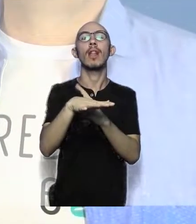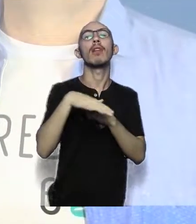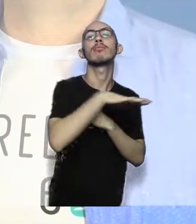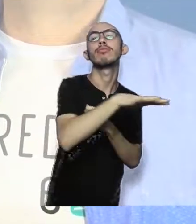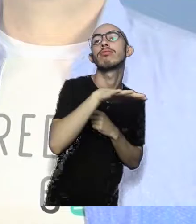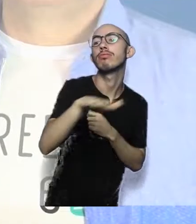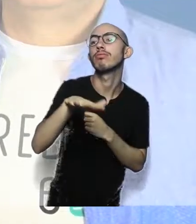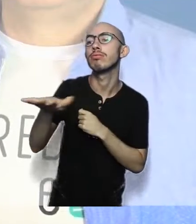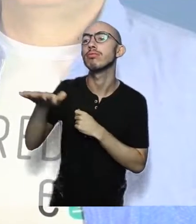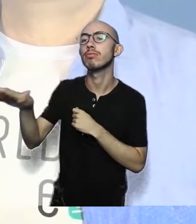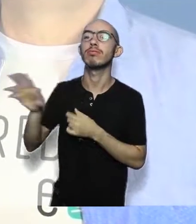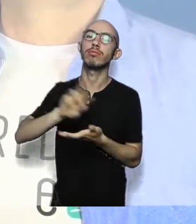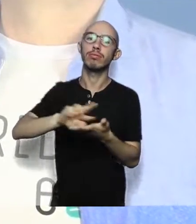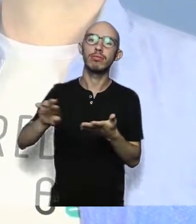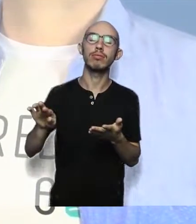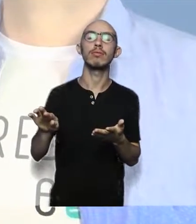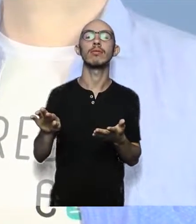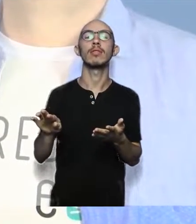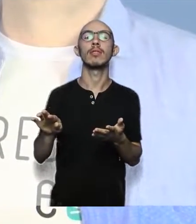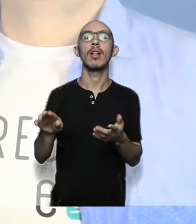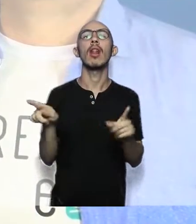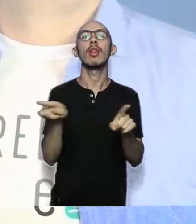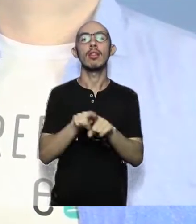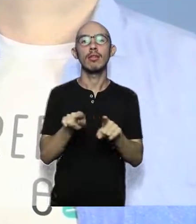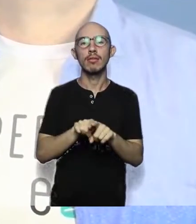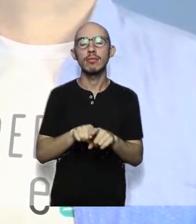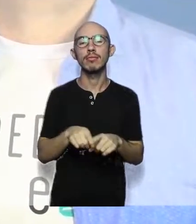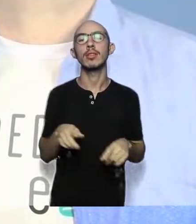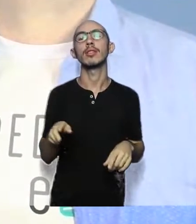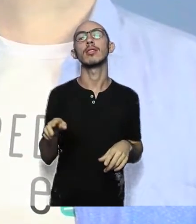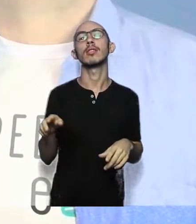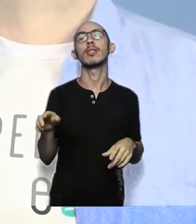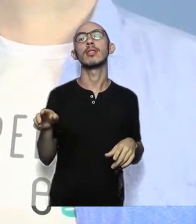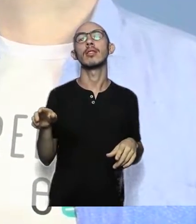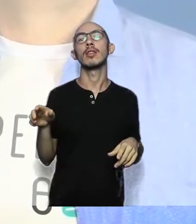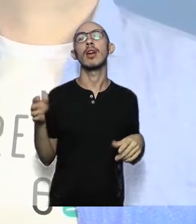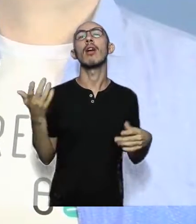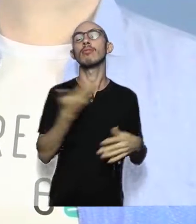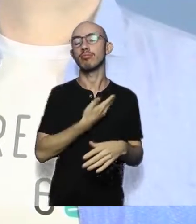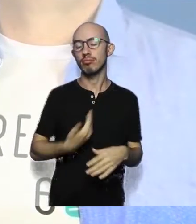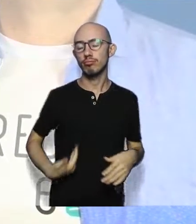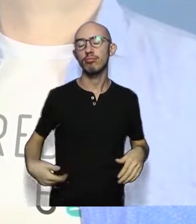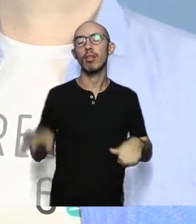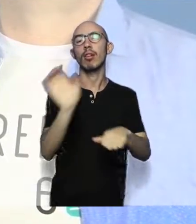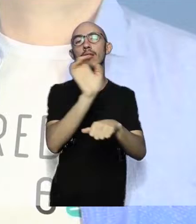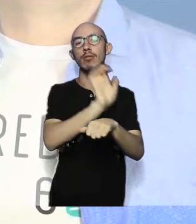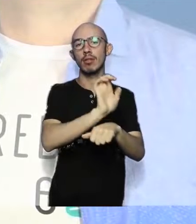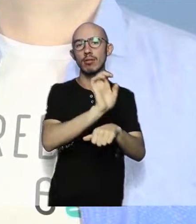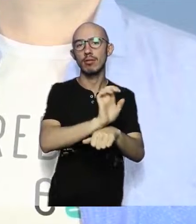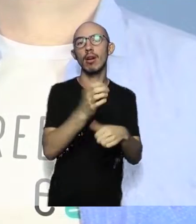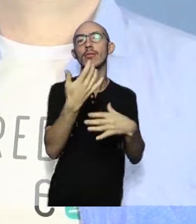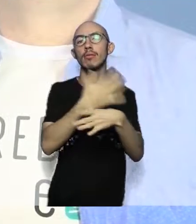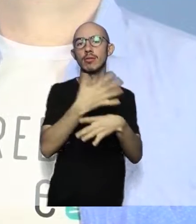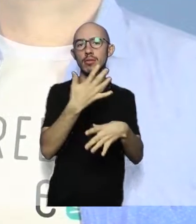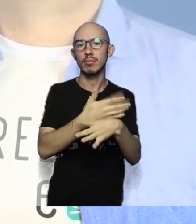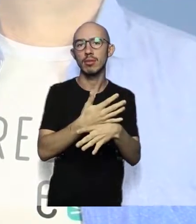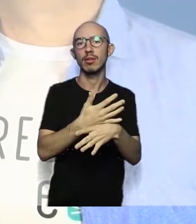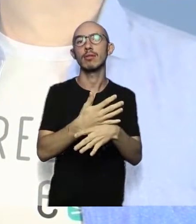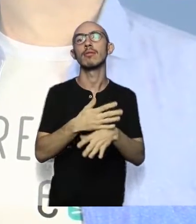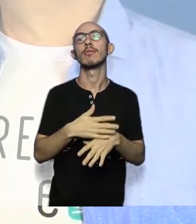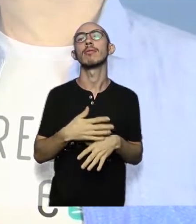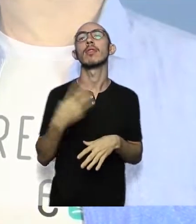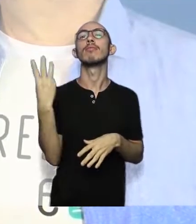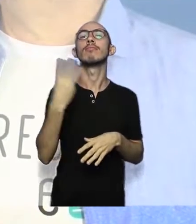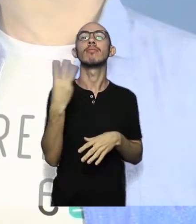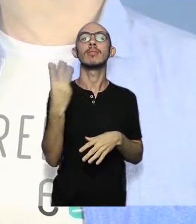setores produtivos, né, com os governos municipais e estadual. Né. Em terceiro lugar, nós